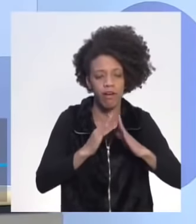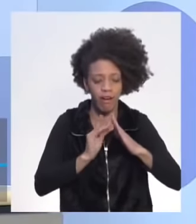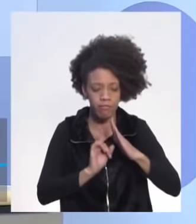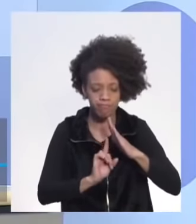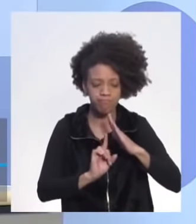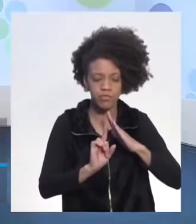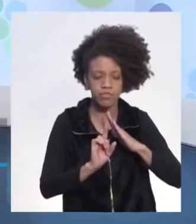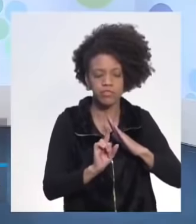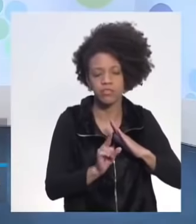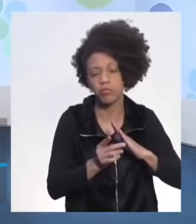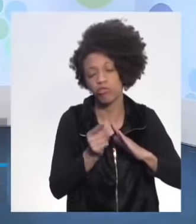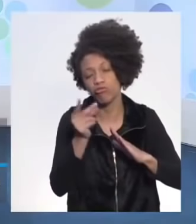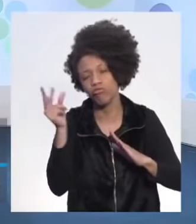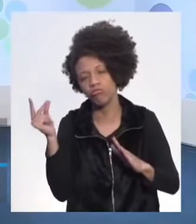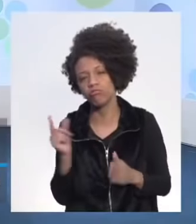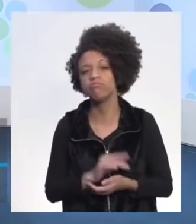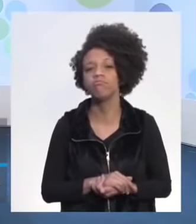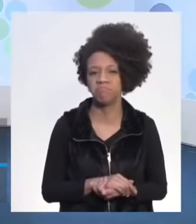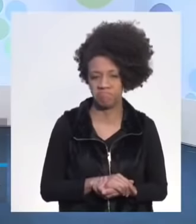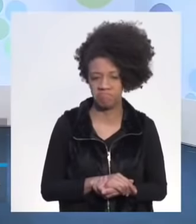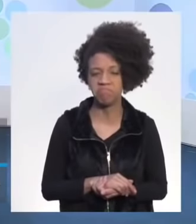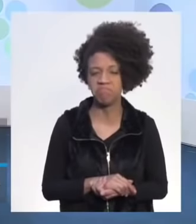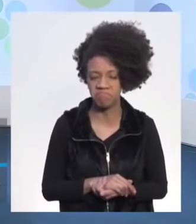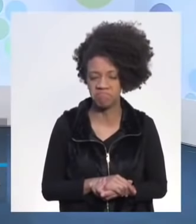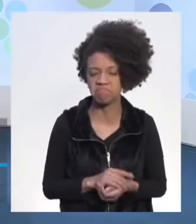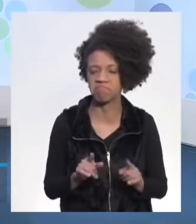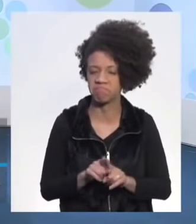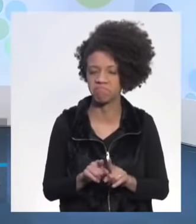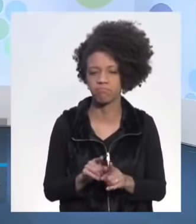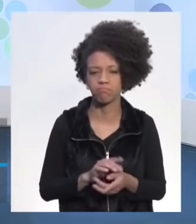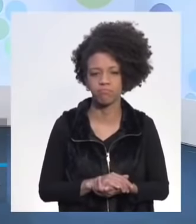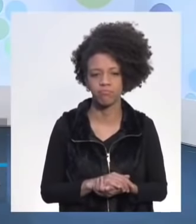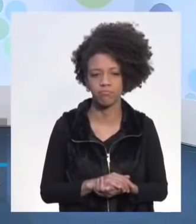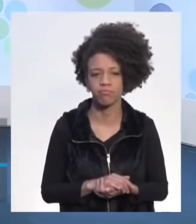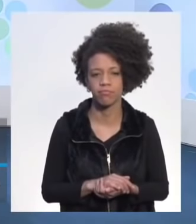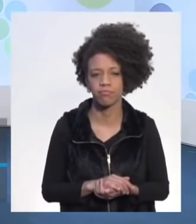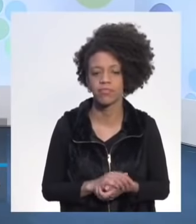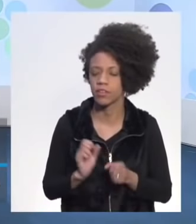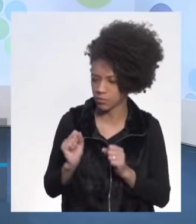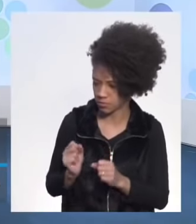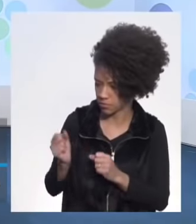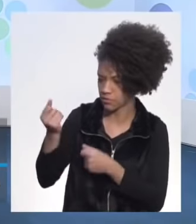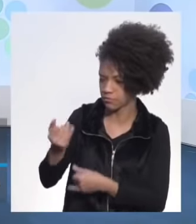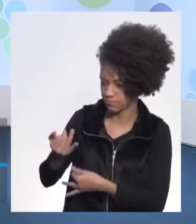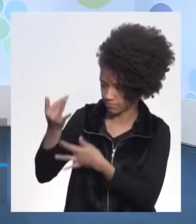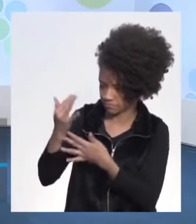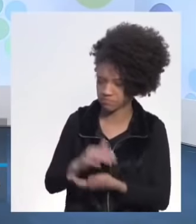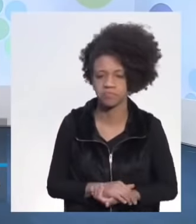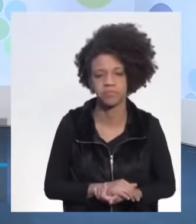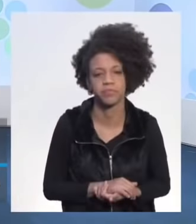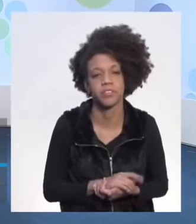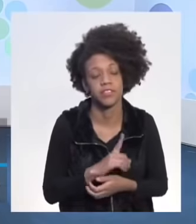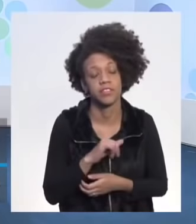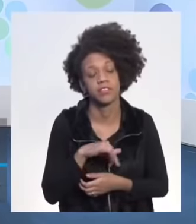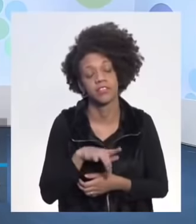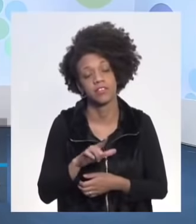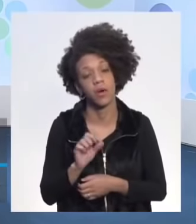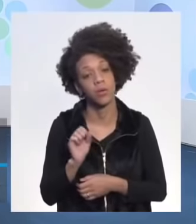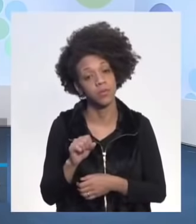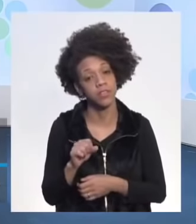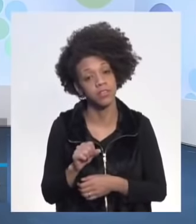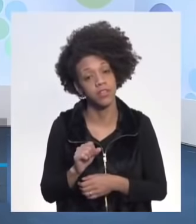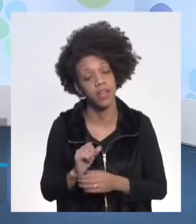tempos. Também. Ah, pode falar. Pode, vai lá, Déia. O Daniel colocou, sim,